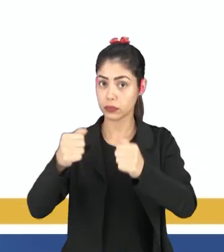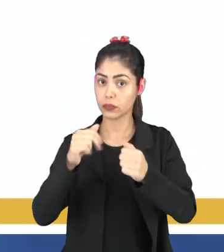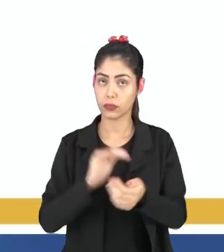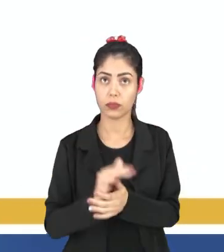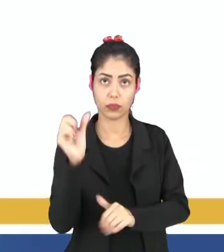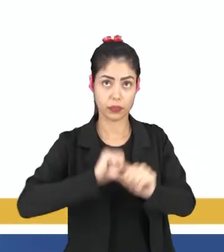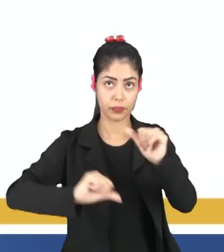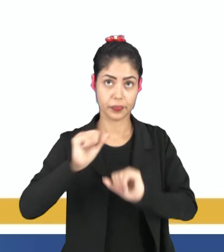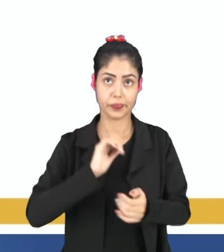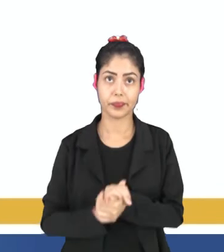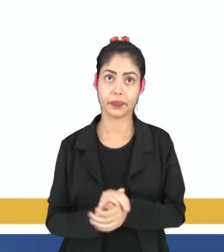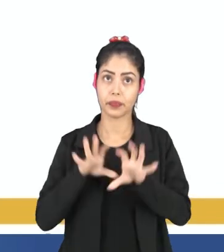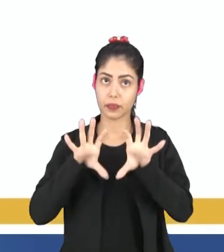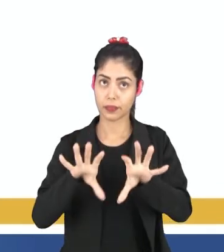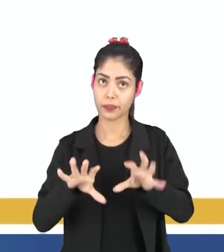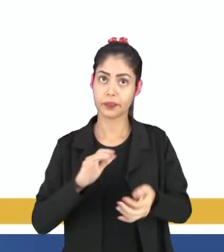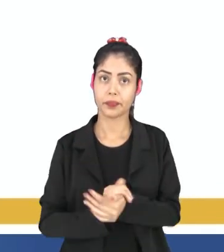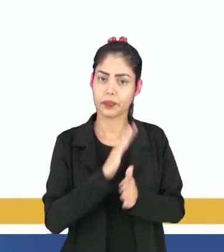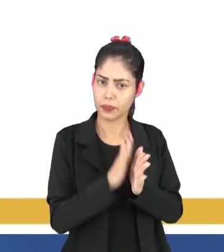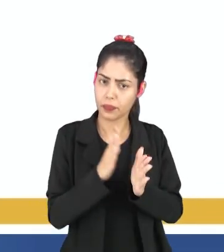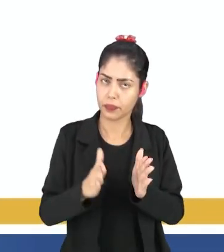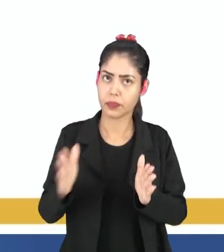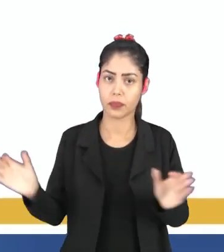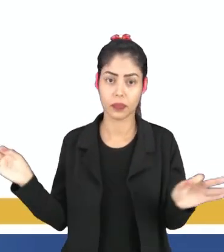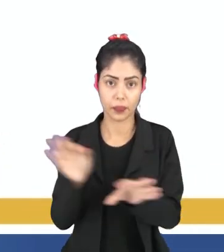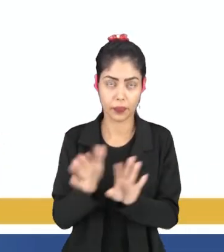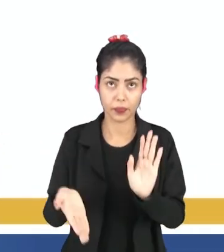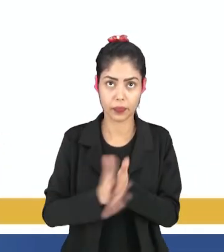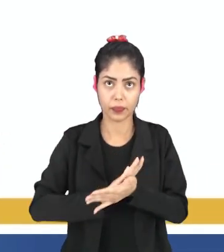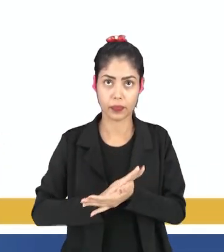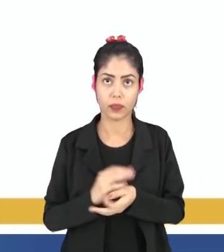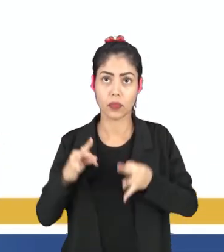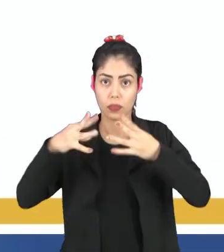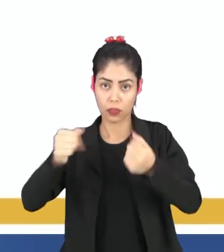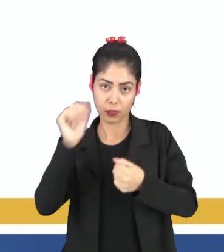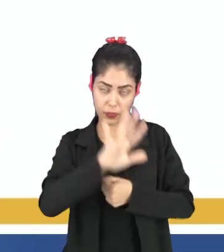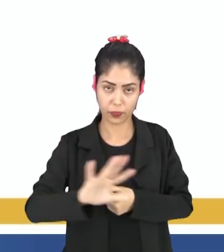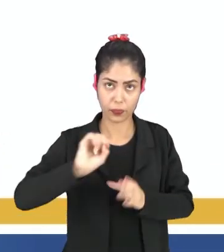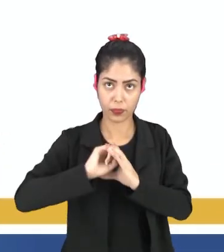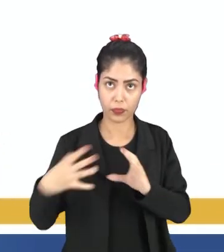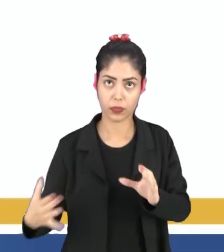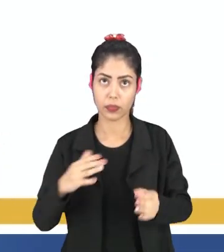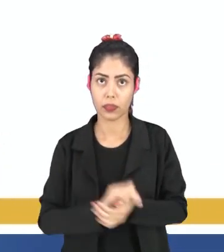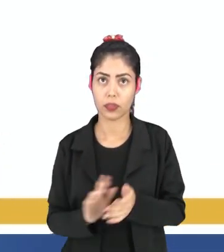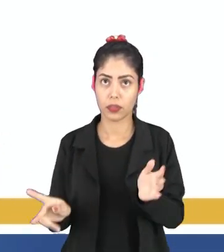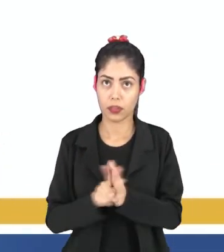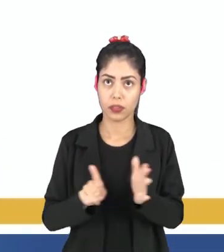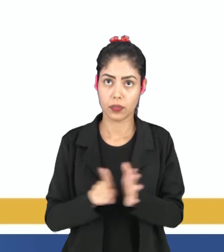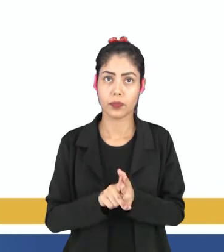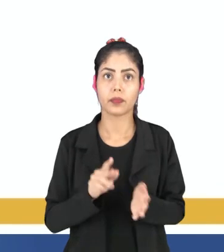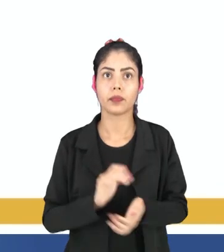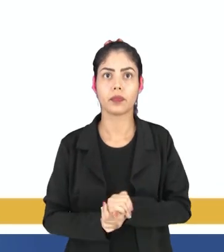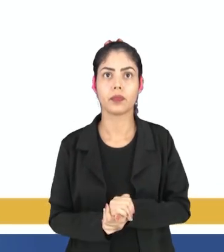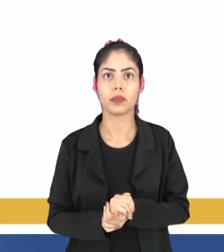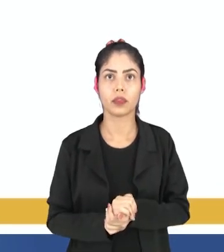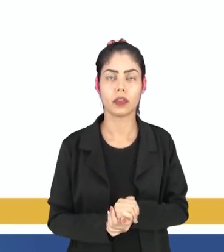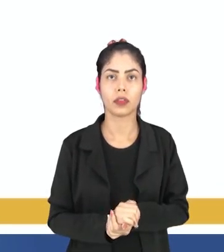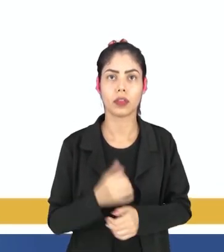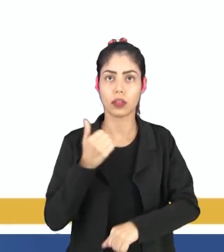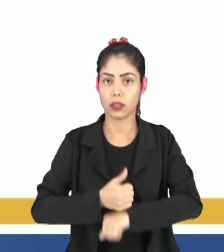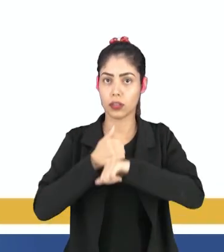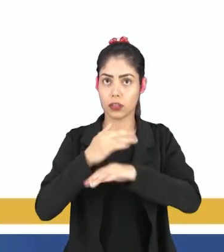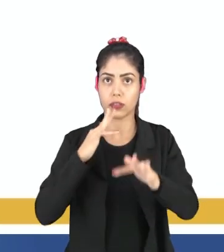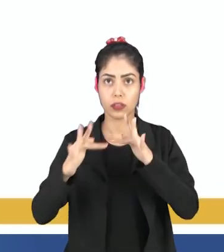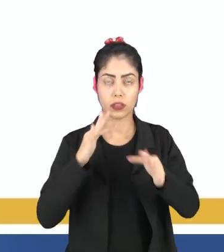as modificações que neles se operam, destruindo parcialmente ou totalmente suas características essenciais, por comprometimento de